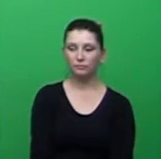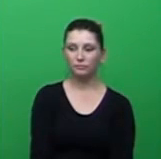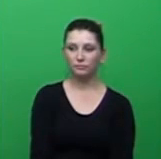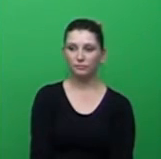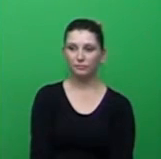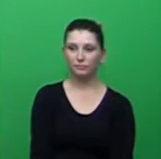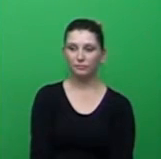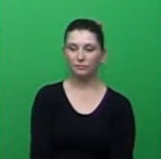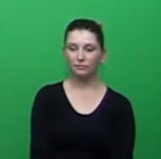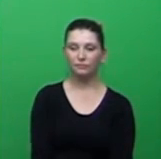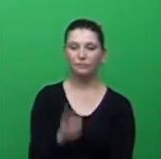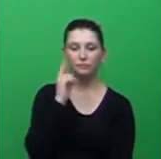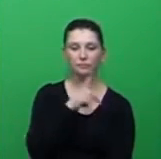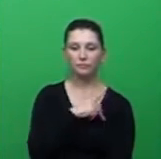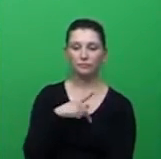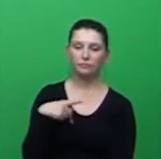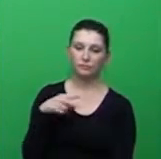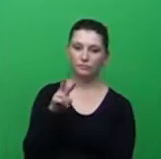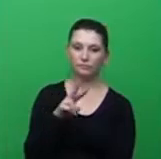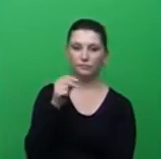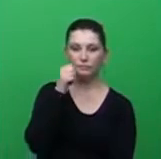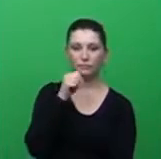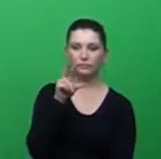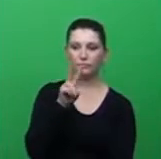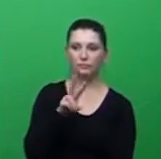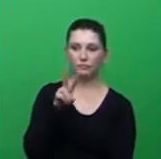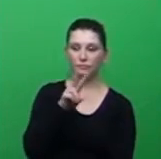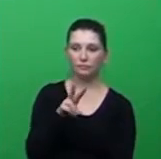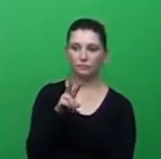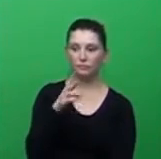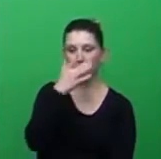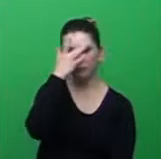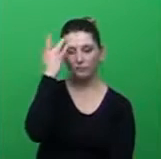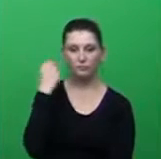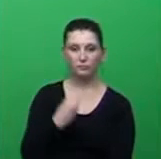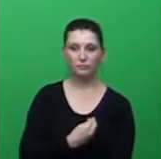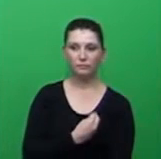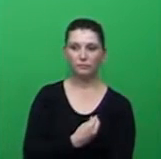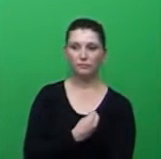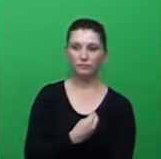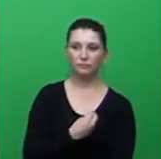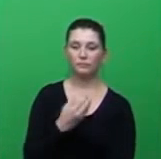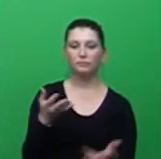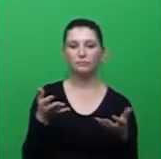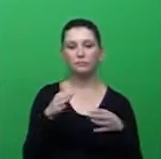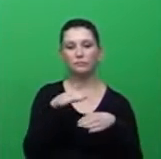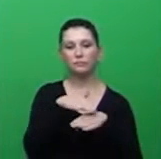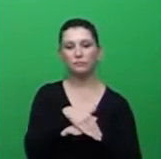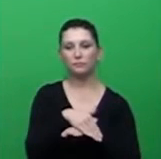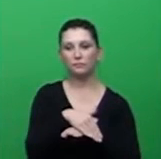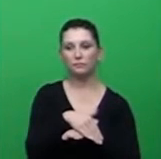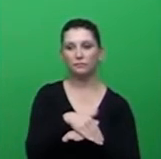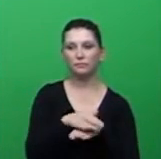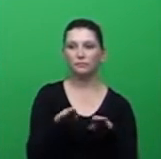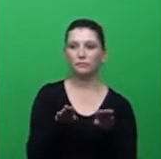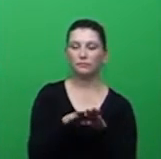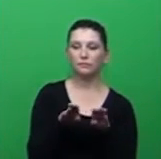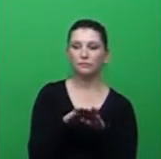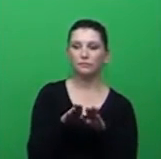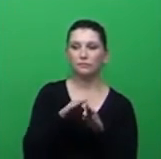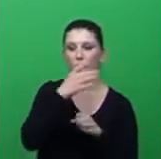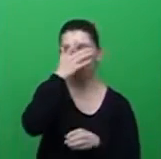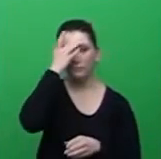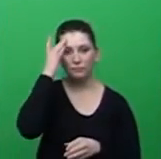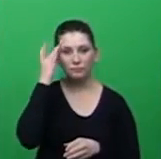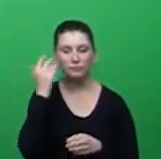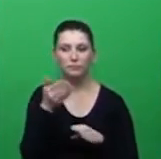Senhor presidente, colegas vereadoras, vereadores, ao público que se faz presente na noite de hoje, especial ao Wagner Pizzetti e ao Cecílio Barcelos e